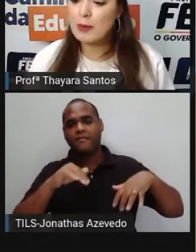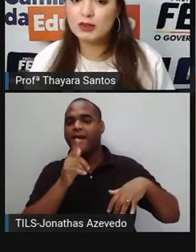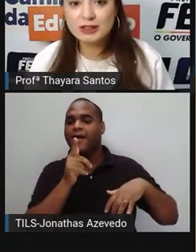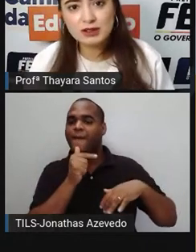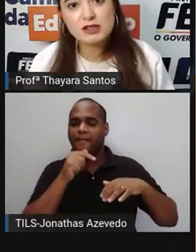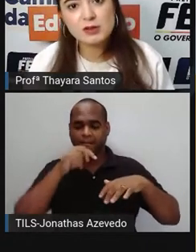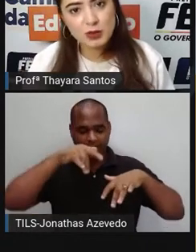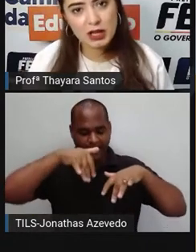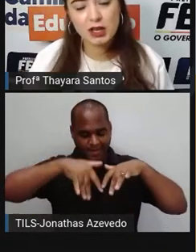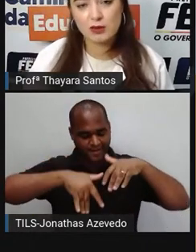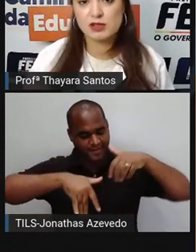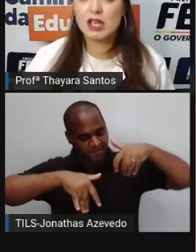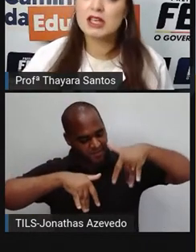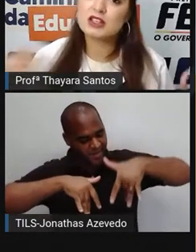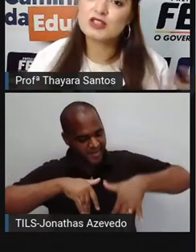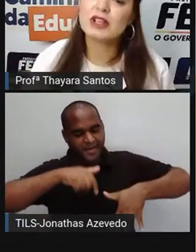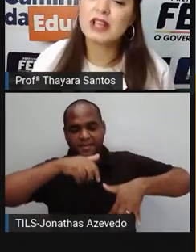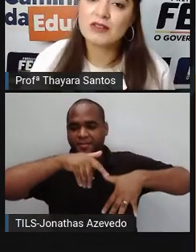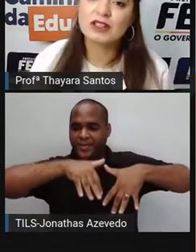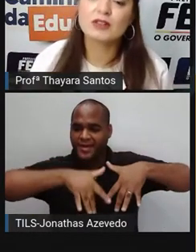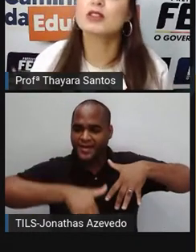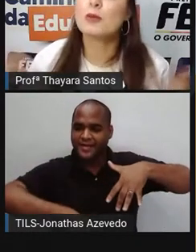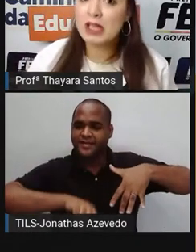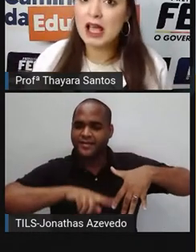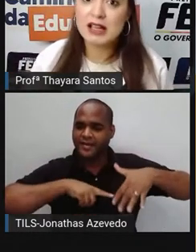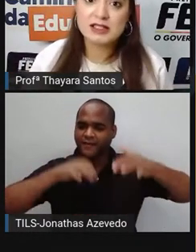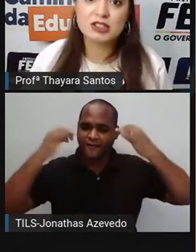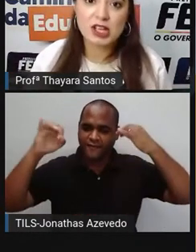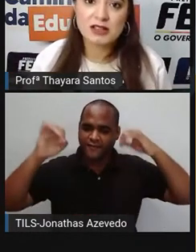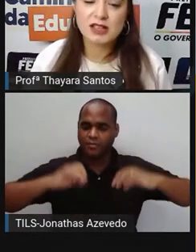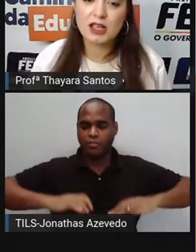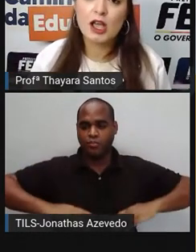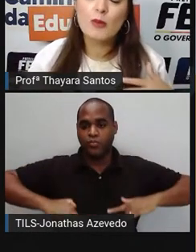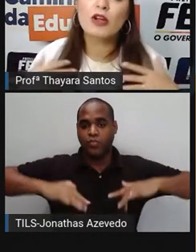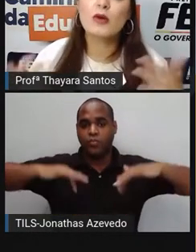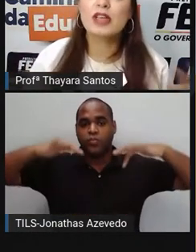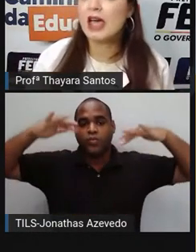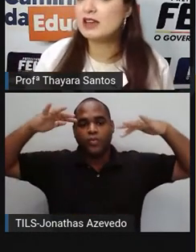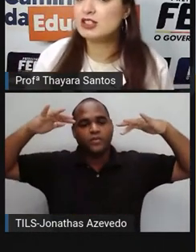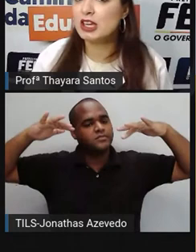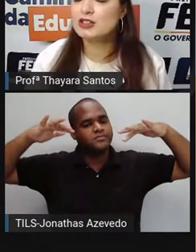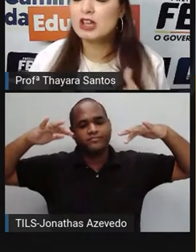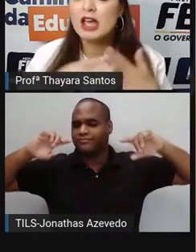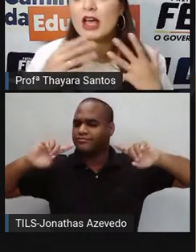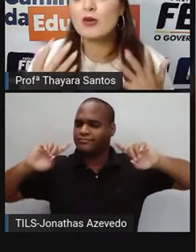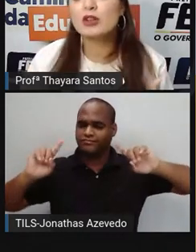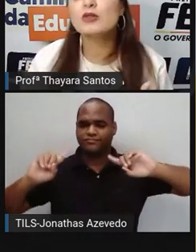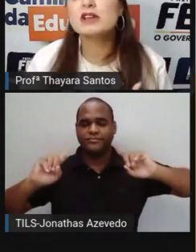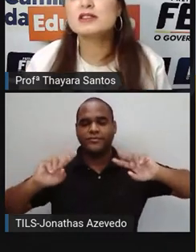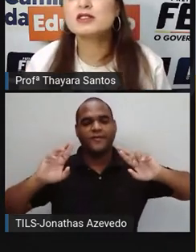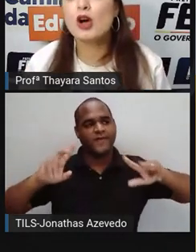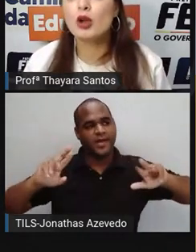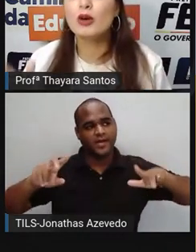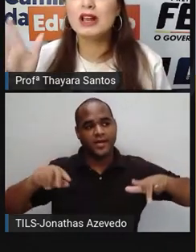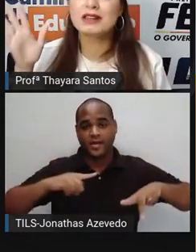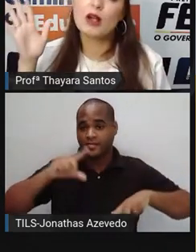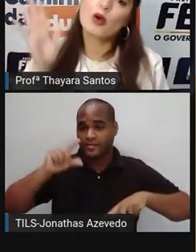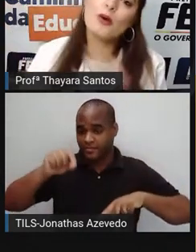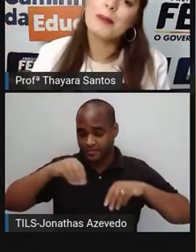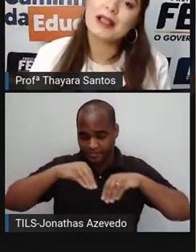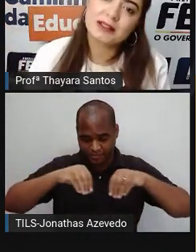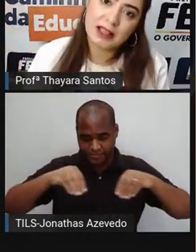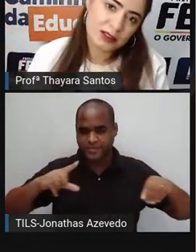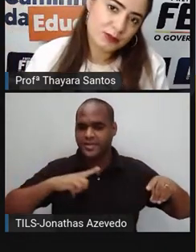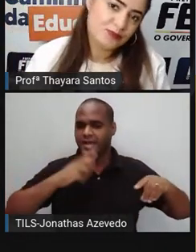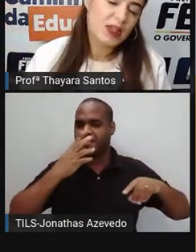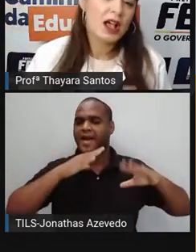água vai escoar por dentro desses Buraquinhos e a gente vai estar evitando também as enchentes aí porque o que é enchente é quando esse solo